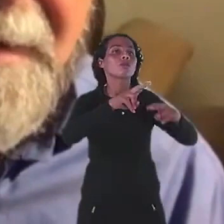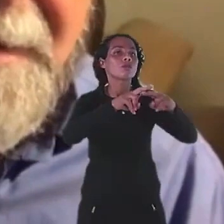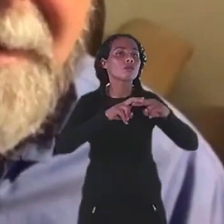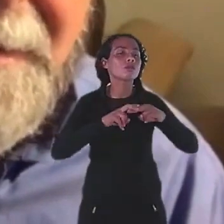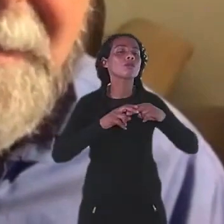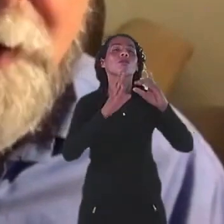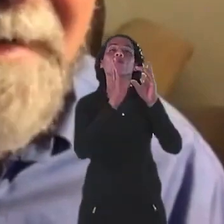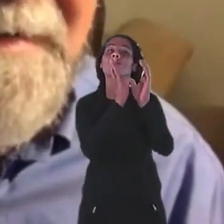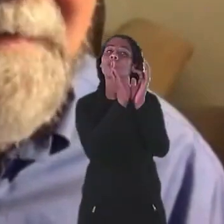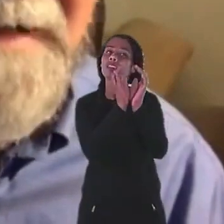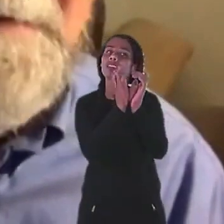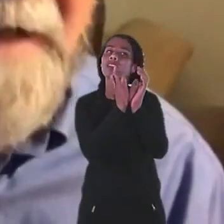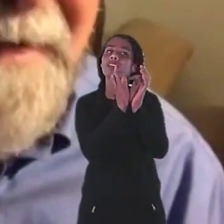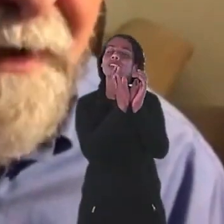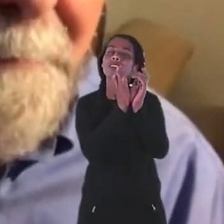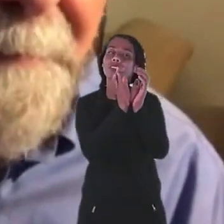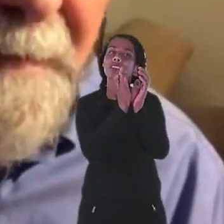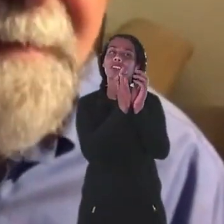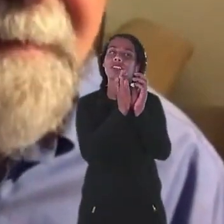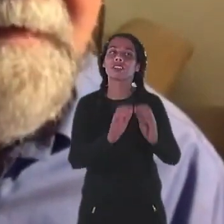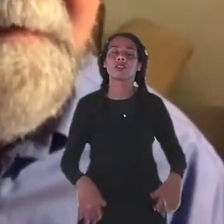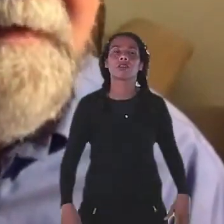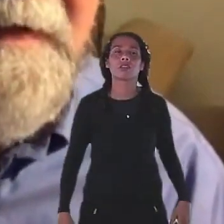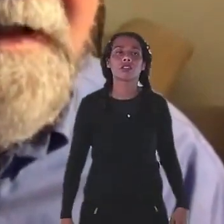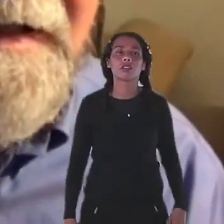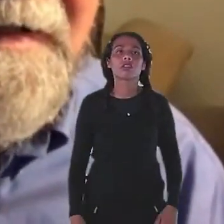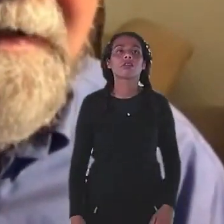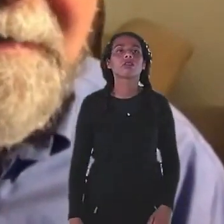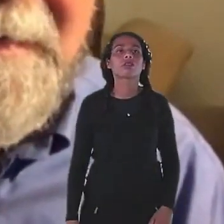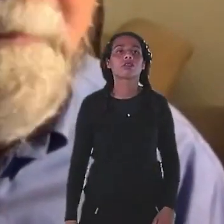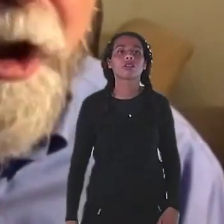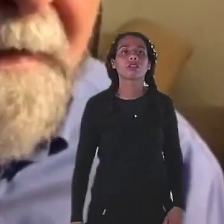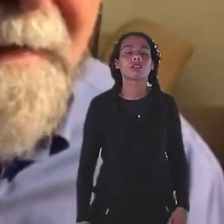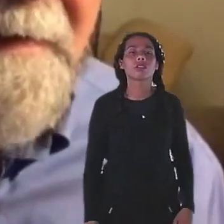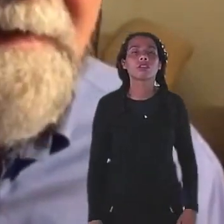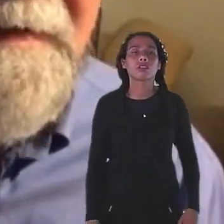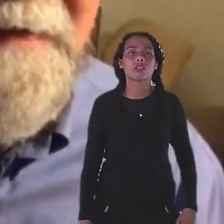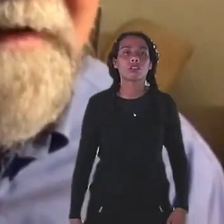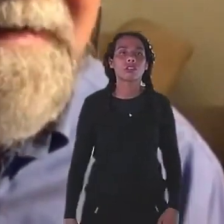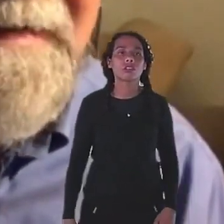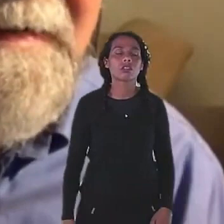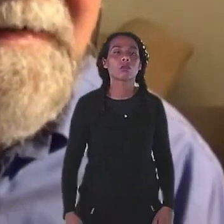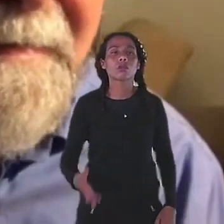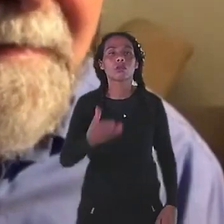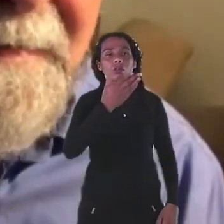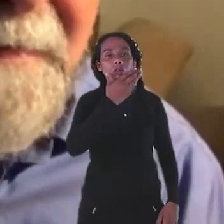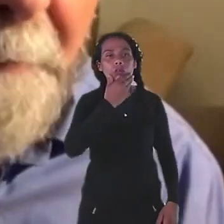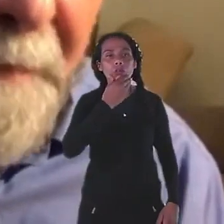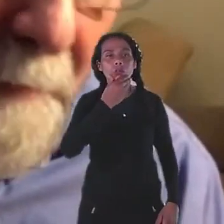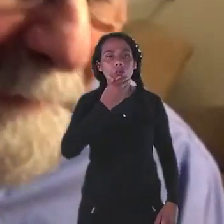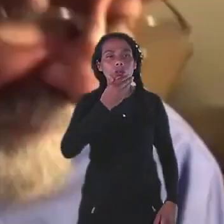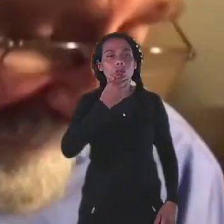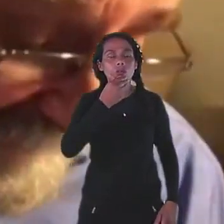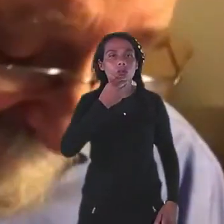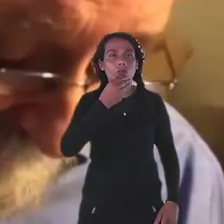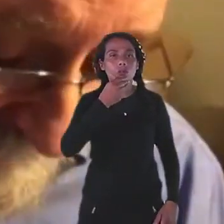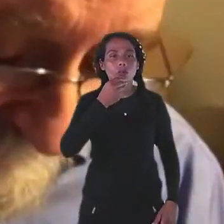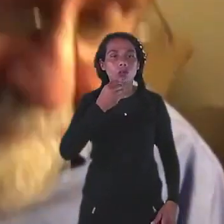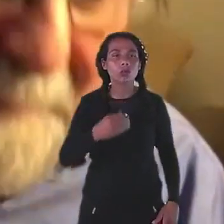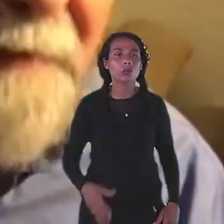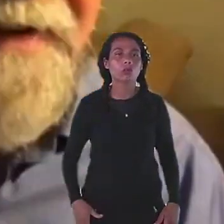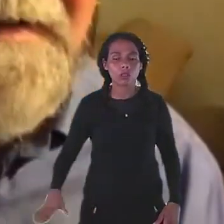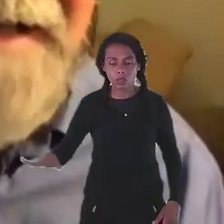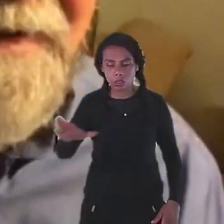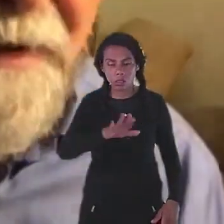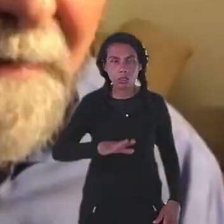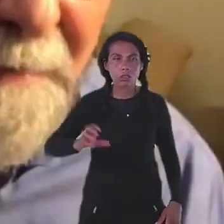criou toda essa matemática, né, simbólica e toda a síntese, né,